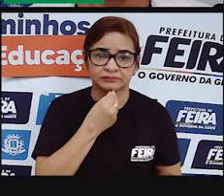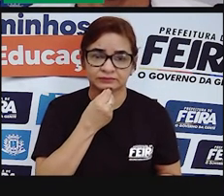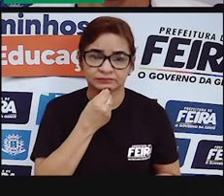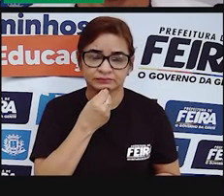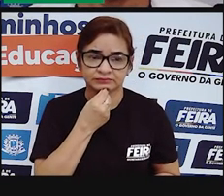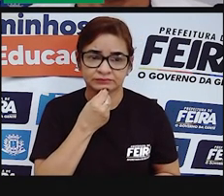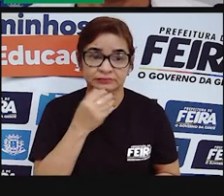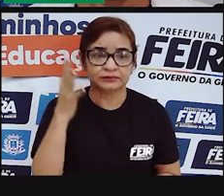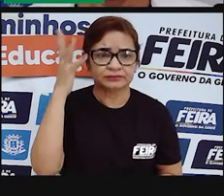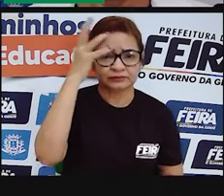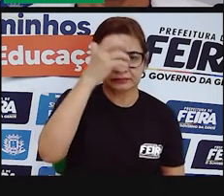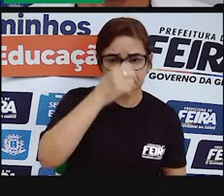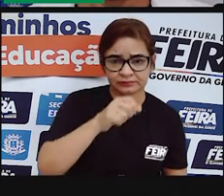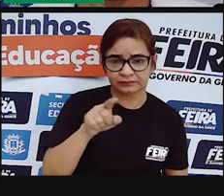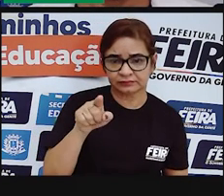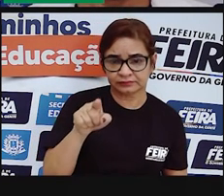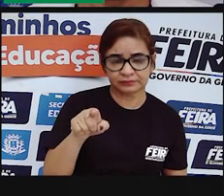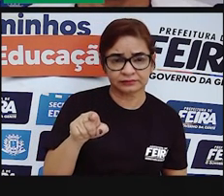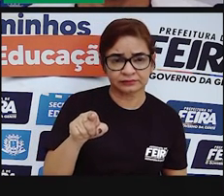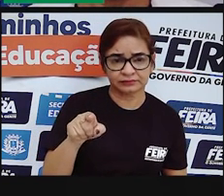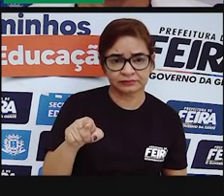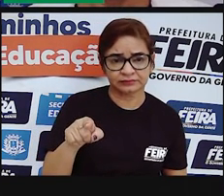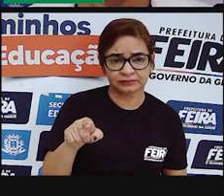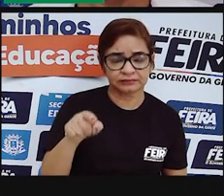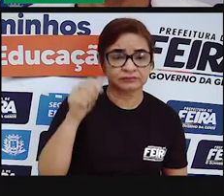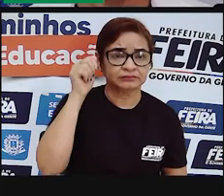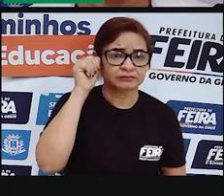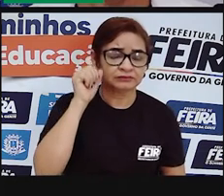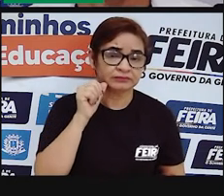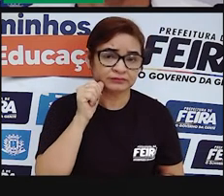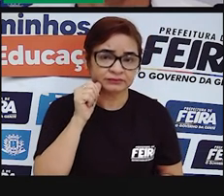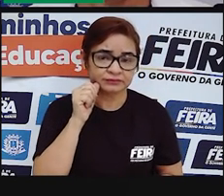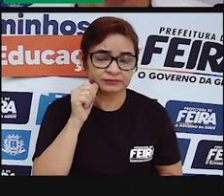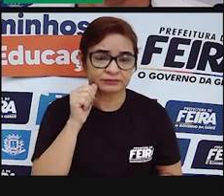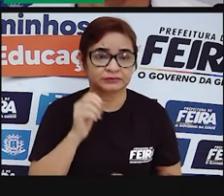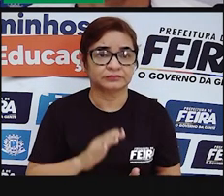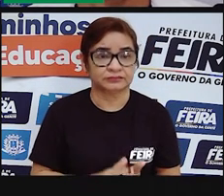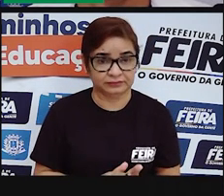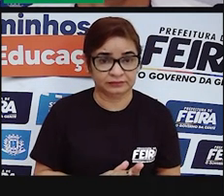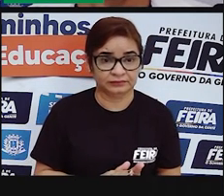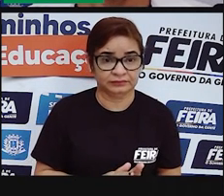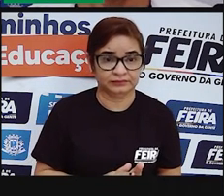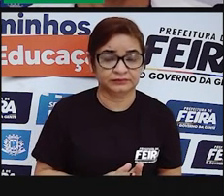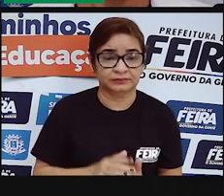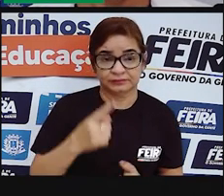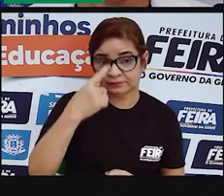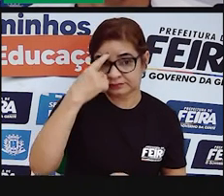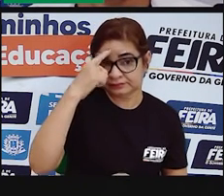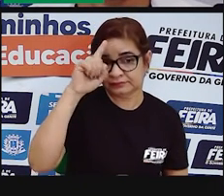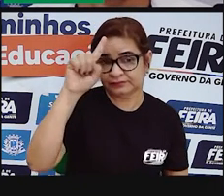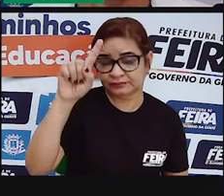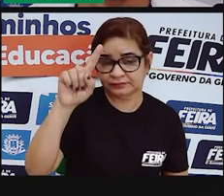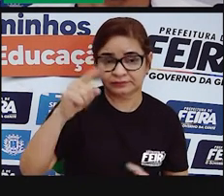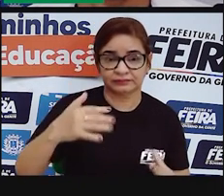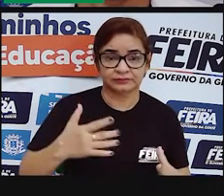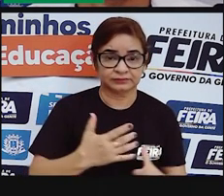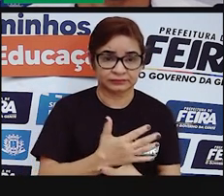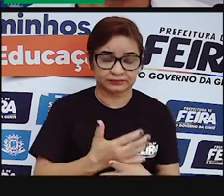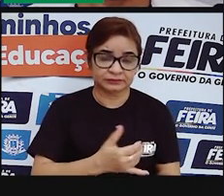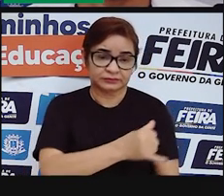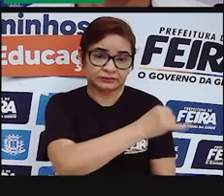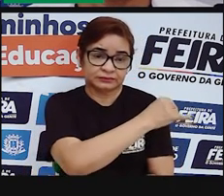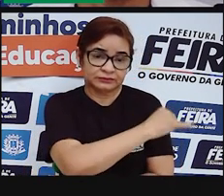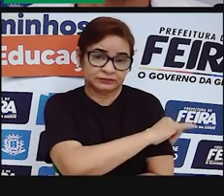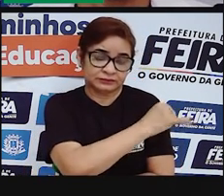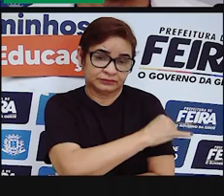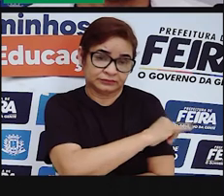com feminino? É porque a palavra linda, ela não está concordando com a palavra Rio de Janeiro, mas com a ideia de